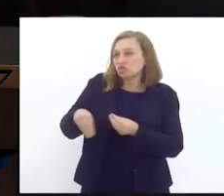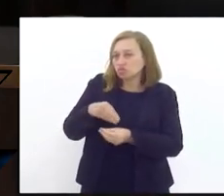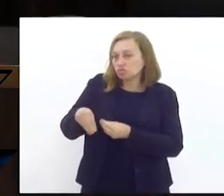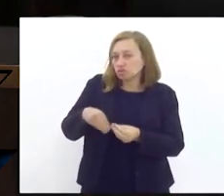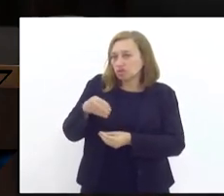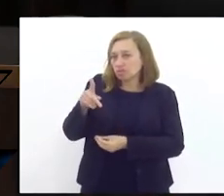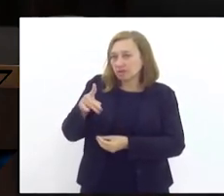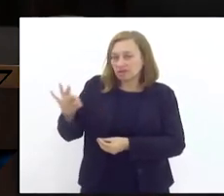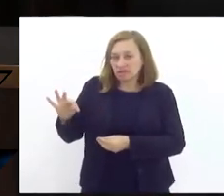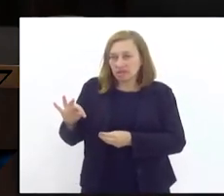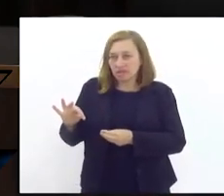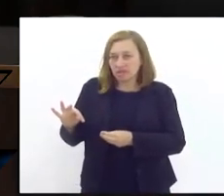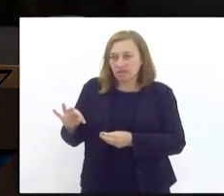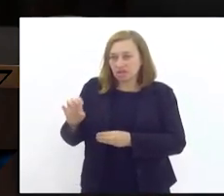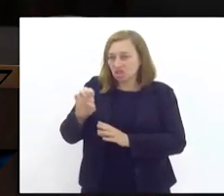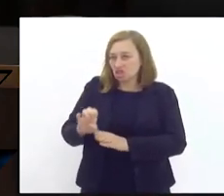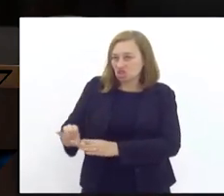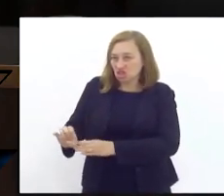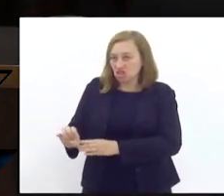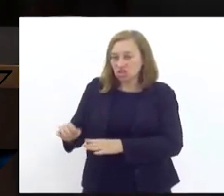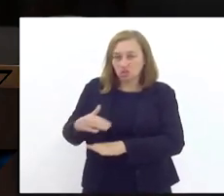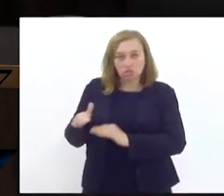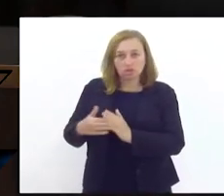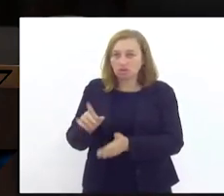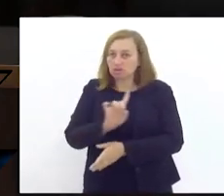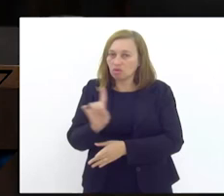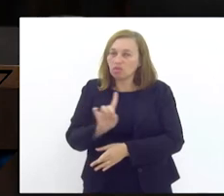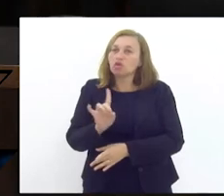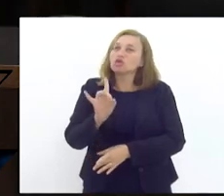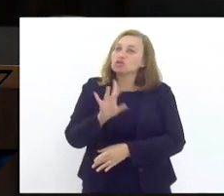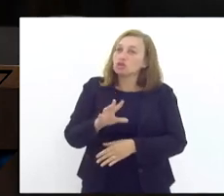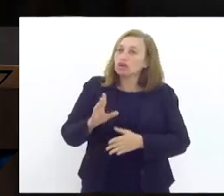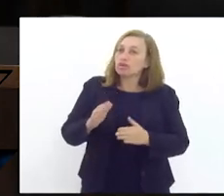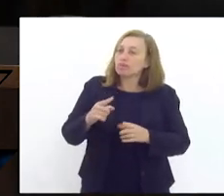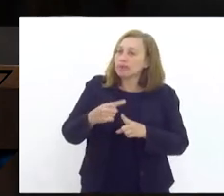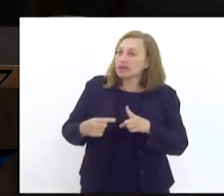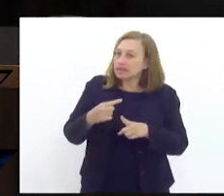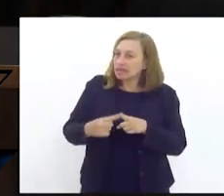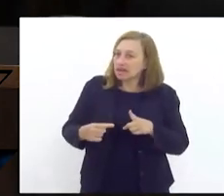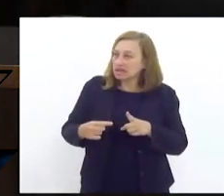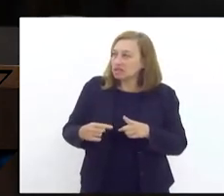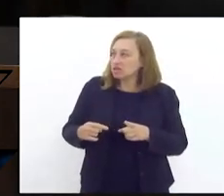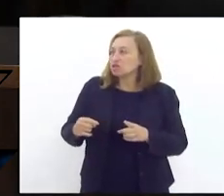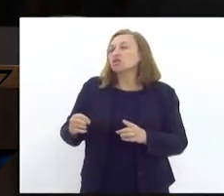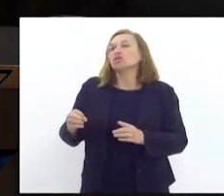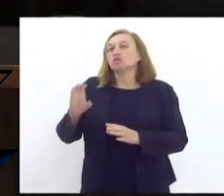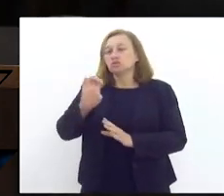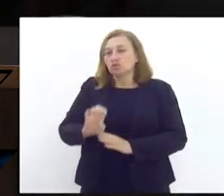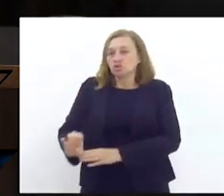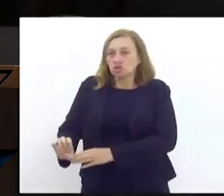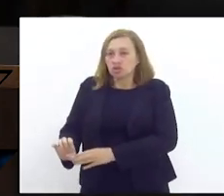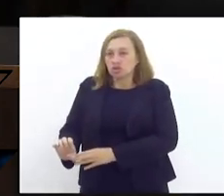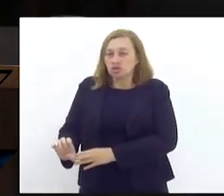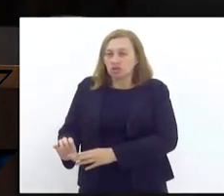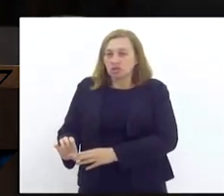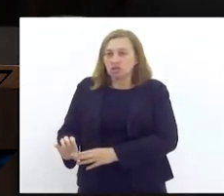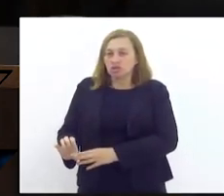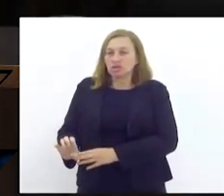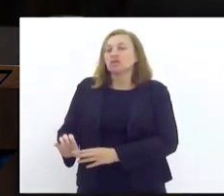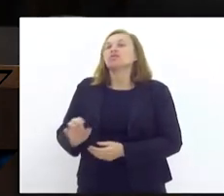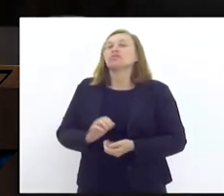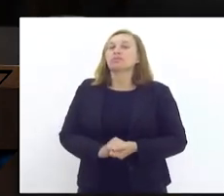numa esquerda Ampla Porque nós não somos umas quebranta nós somos parte de uma esquerda socialista que não se rendeu nos últimos 20 anos